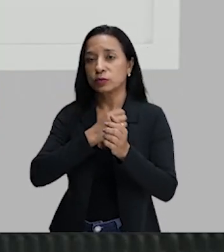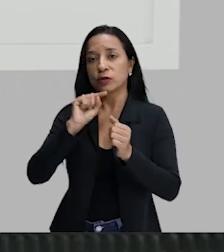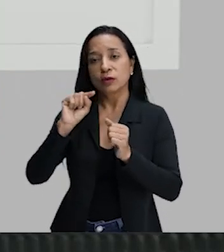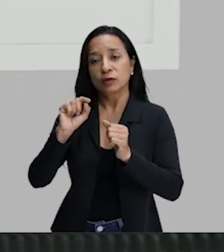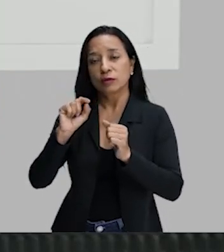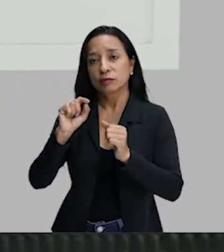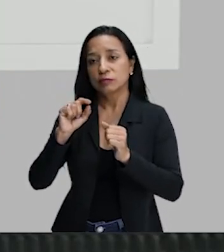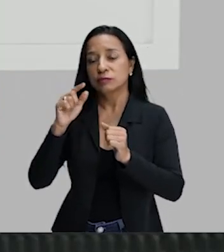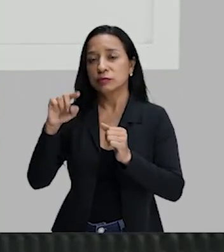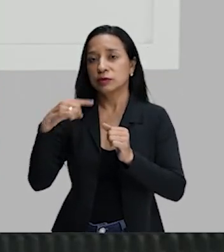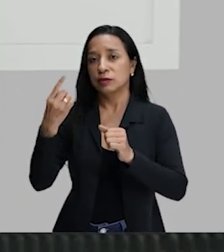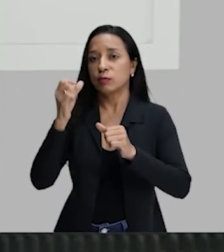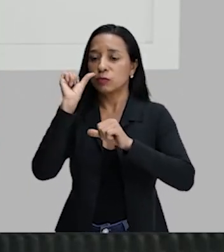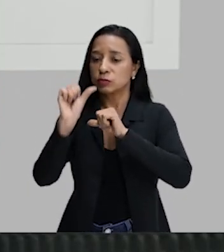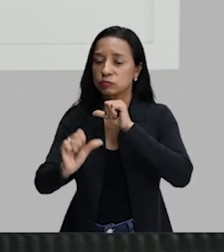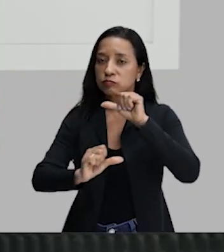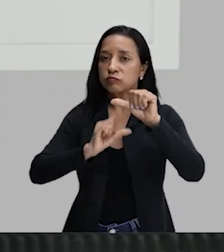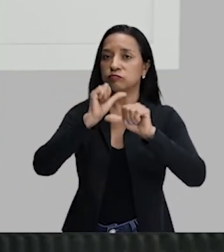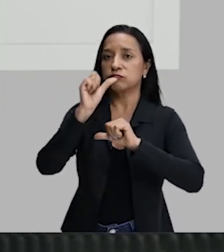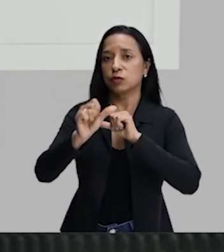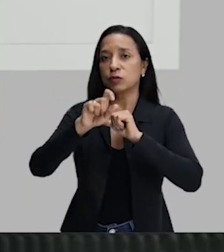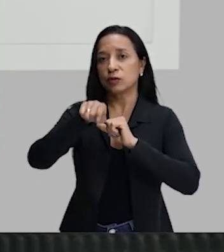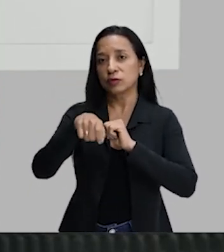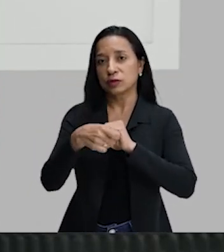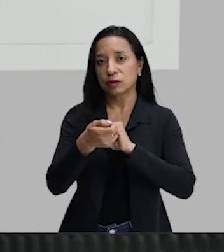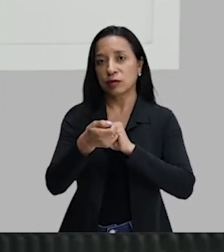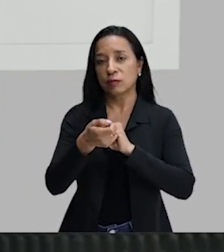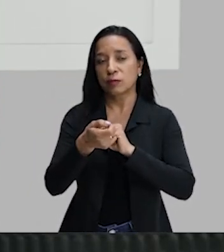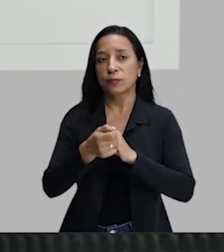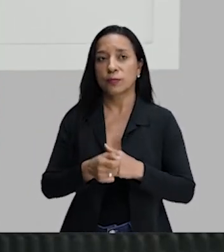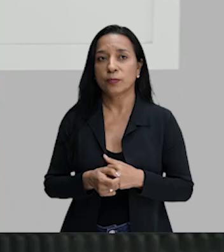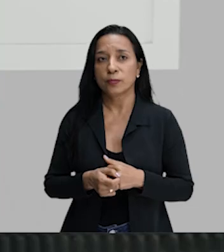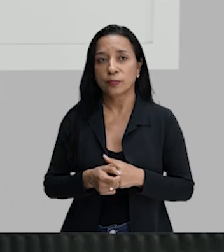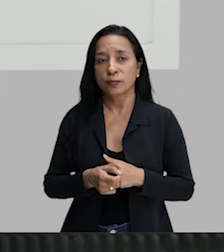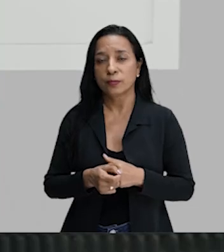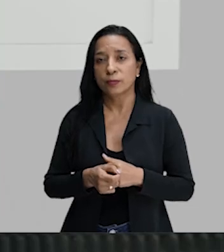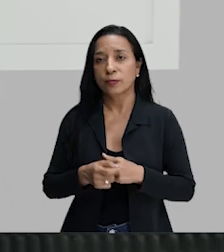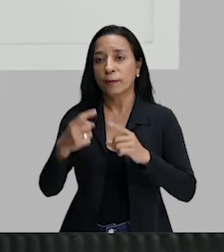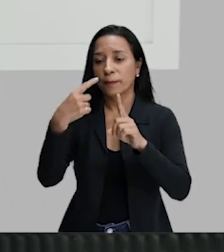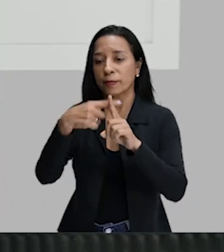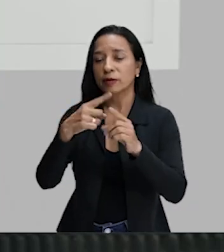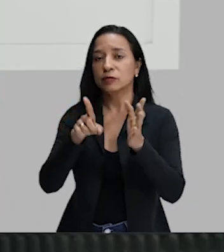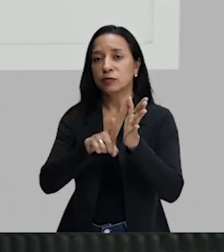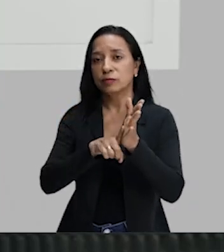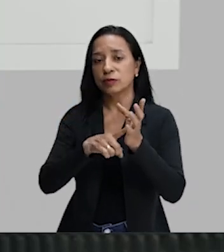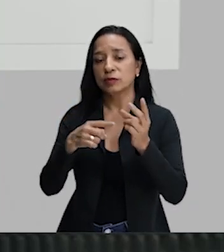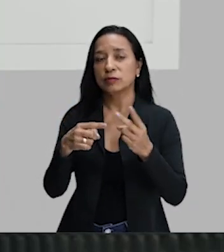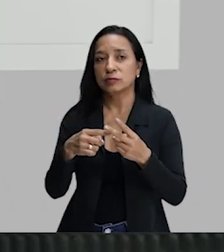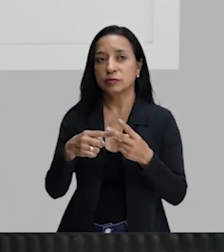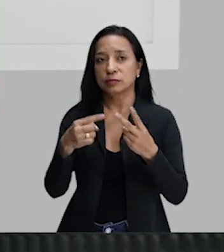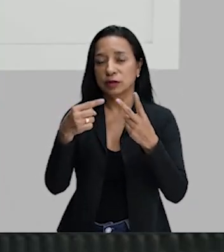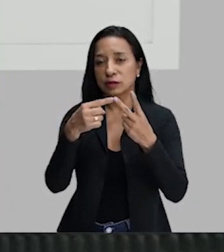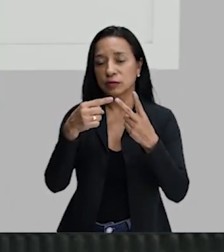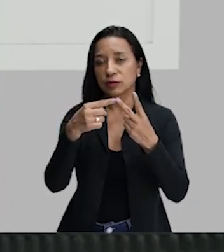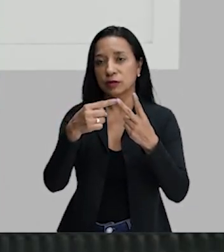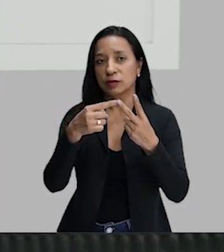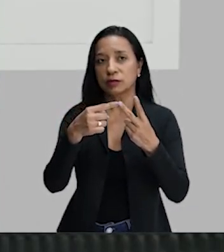de sinal. Mais ou menos a raiz quadrada de delta, que nós encontramos, né, que é 1,